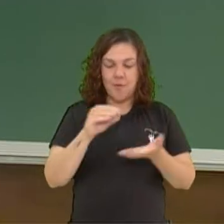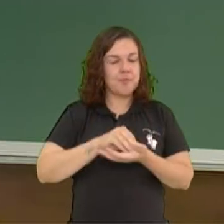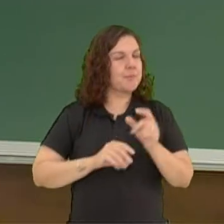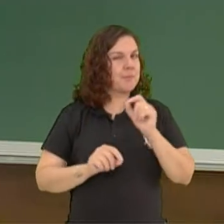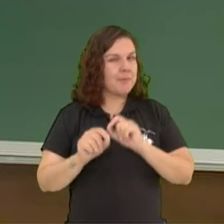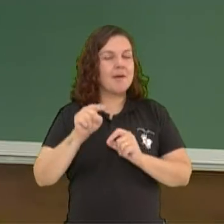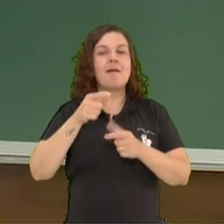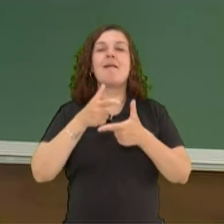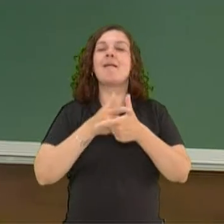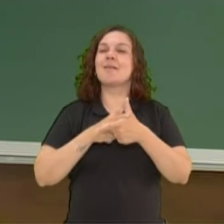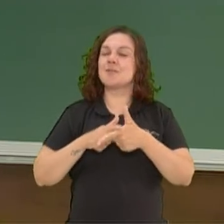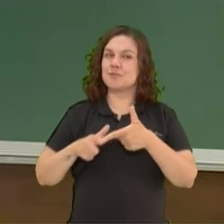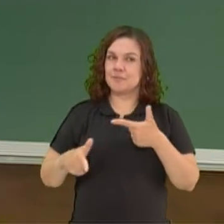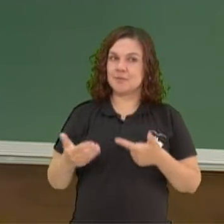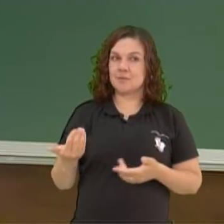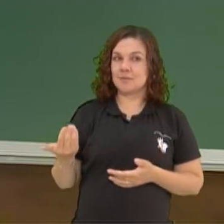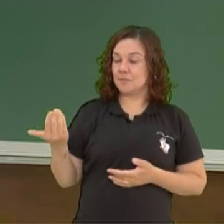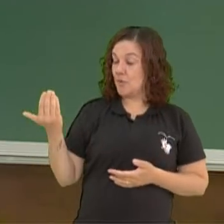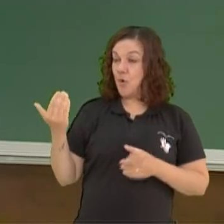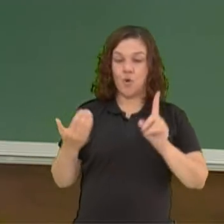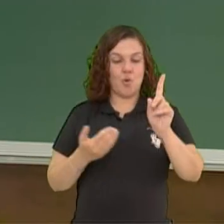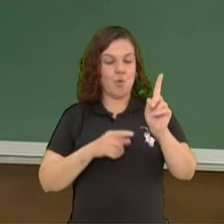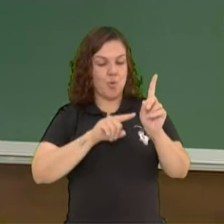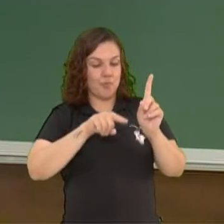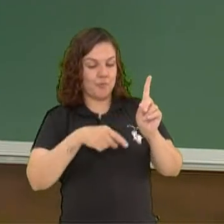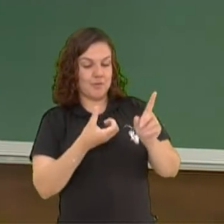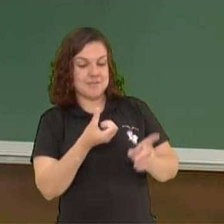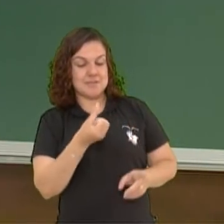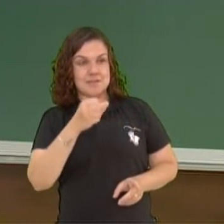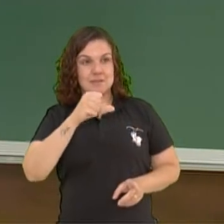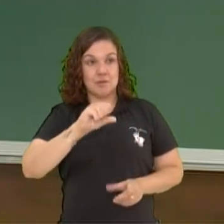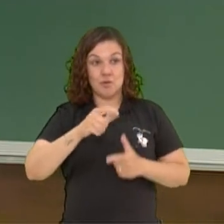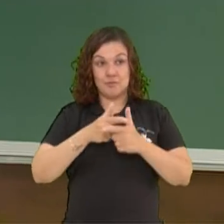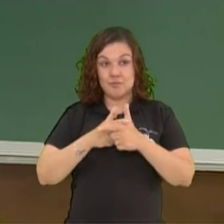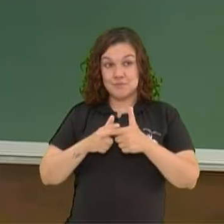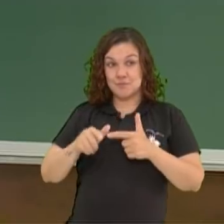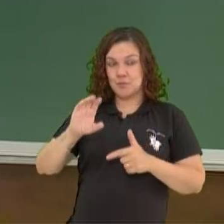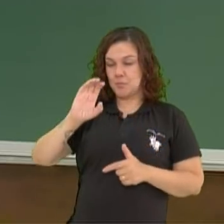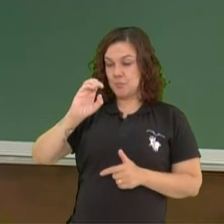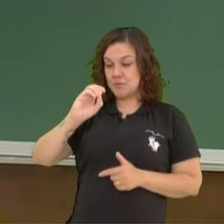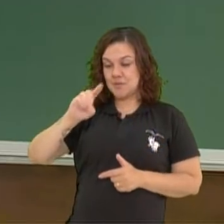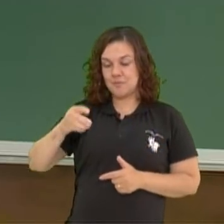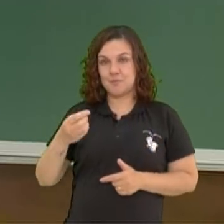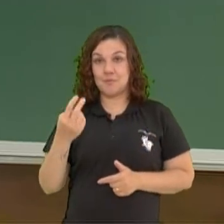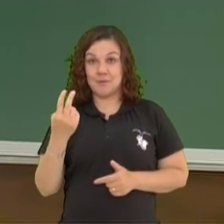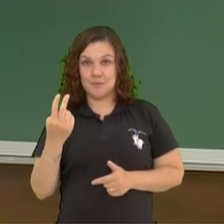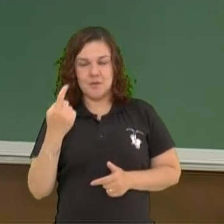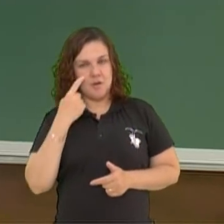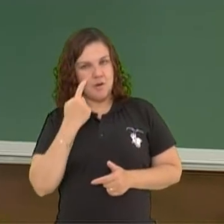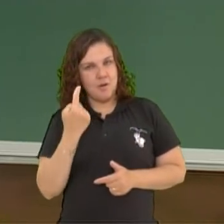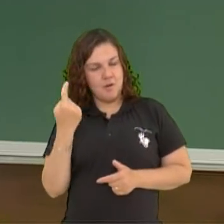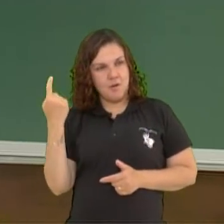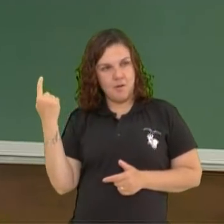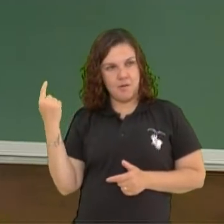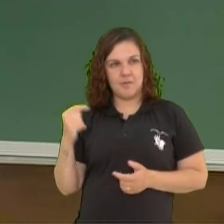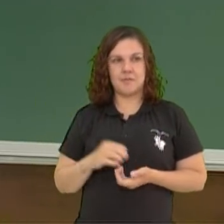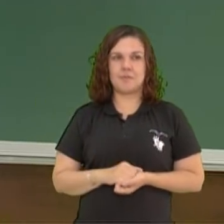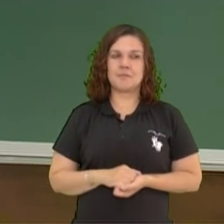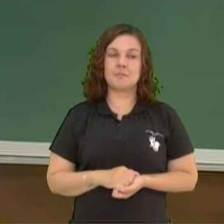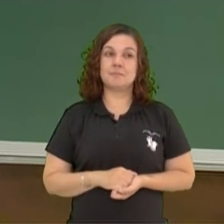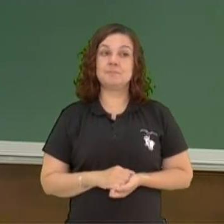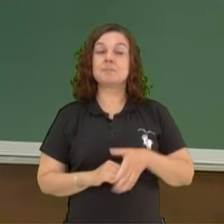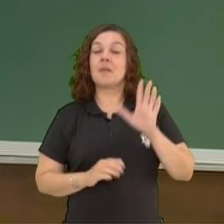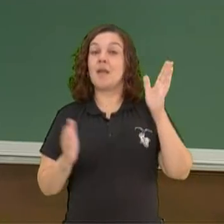bem. 1,69 divididos por 0,2. Olha aqui a continha, tá bom? Eu tenho